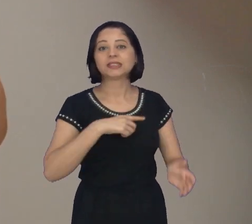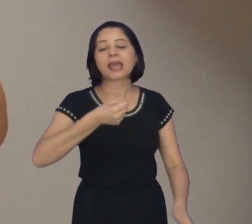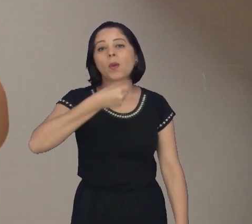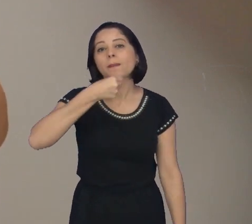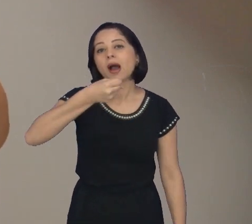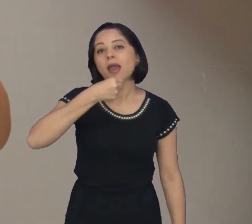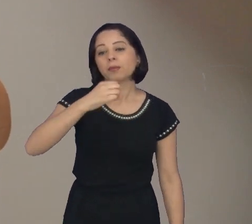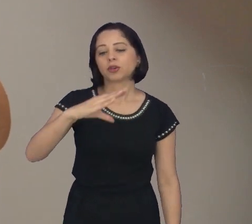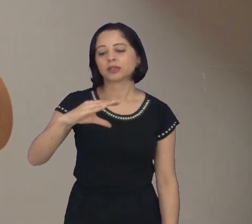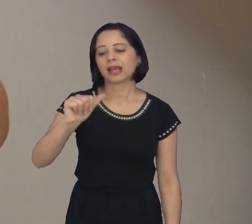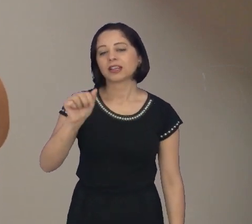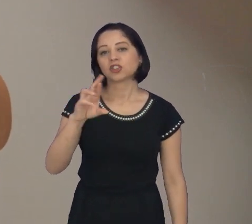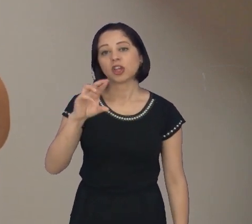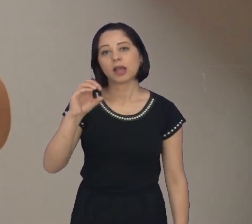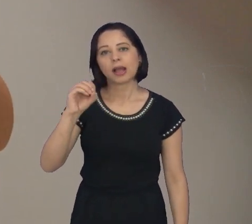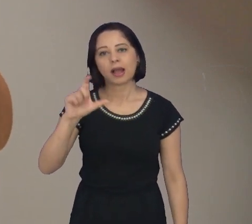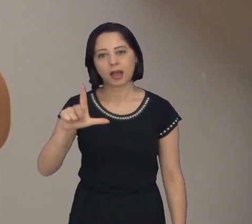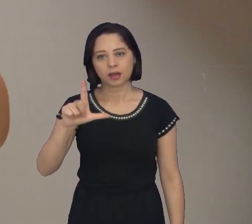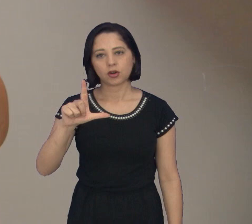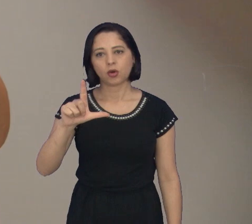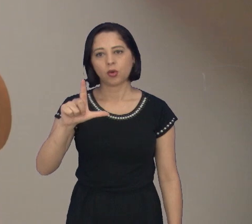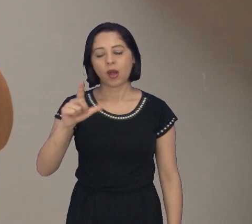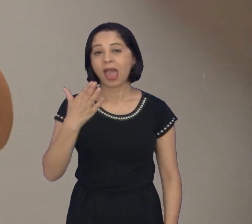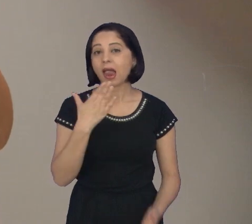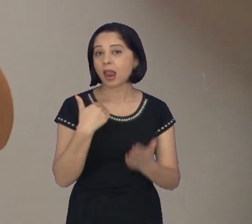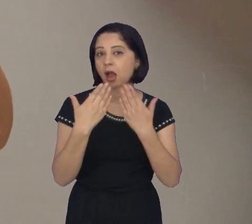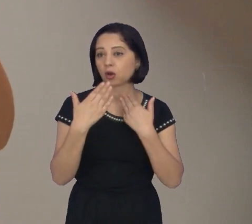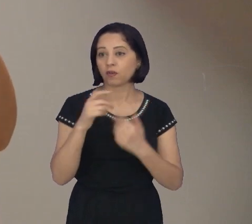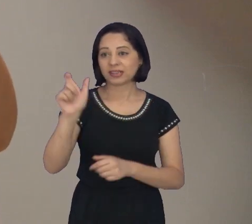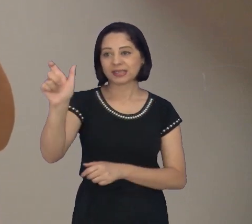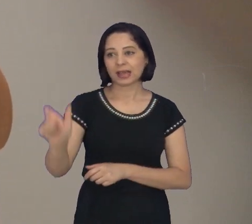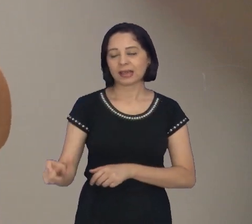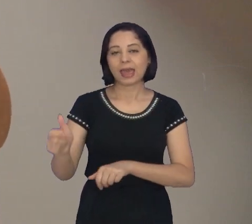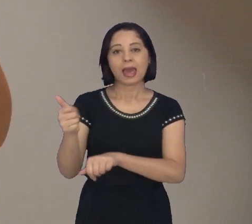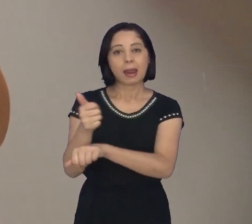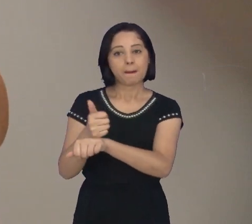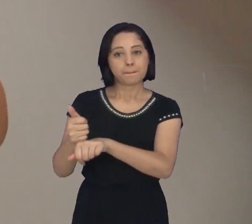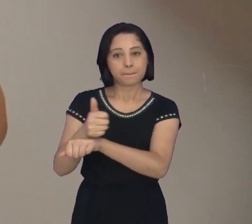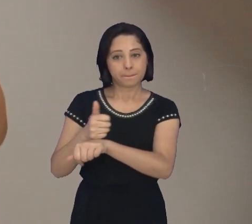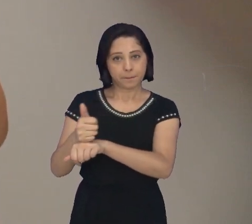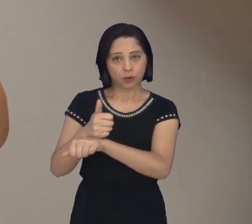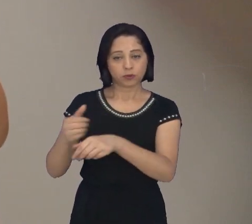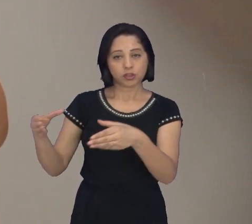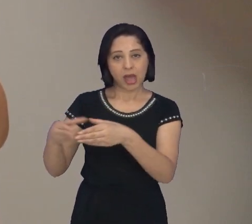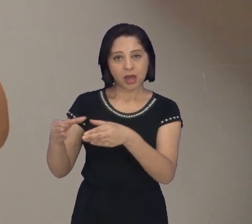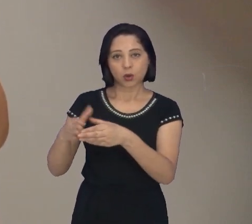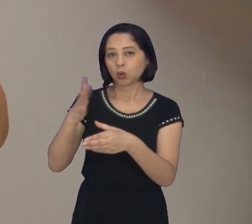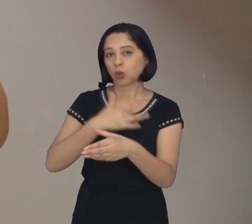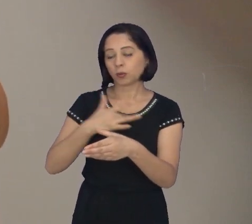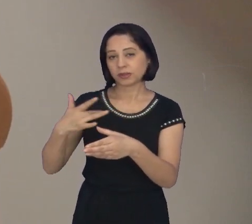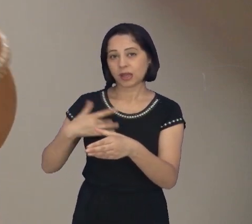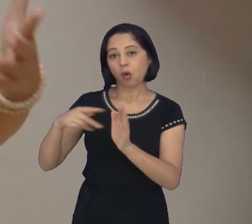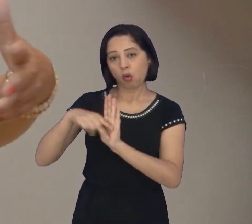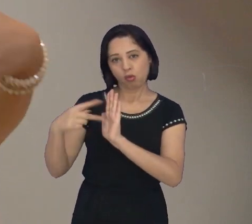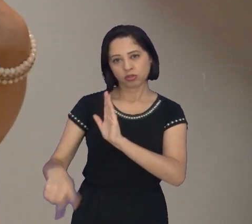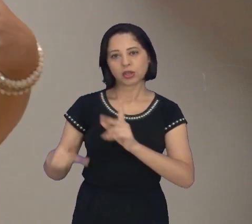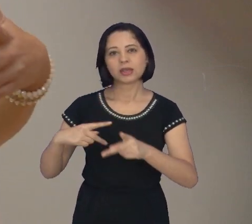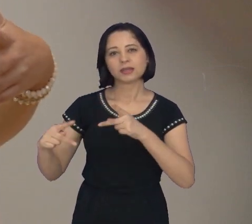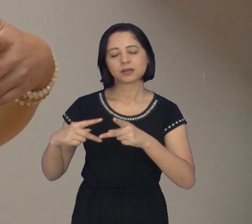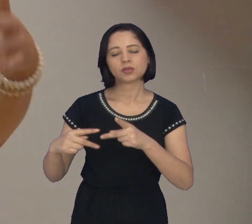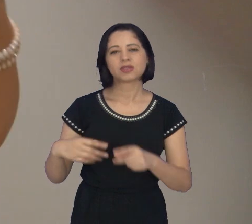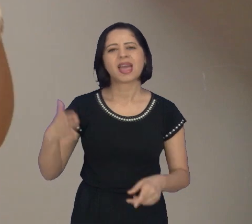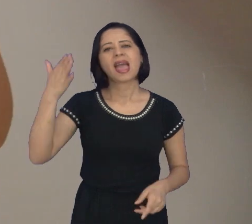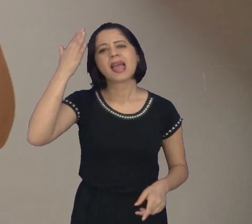Silva. Ela foi conversar com a coordenadora do Núcleo de Saúde da Mulher do município, aqui de São José dos Campos, para saber quais